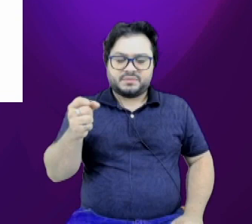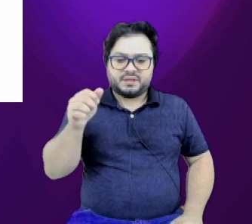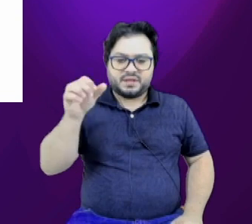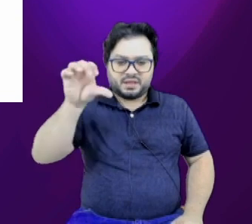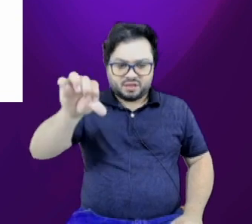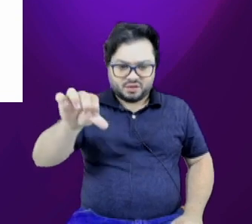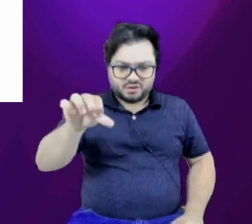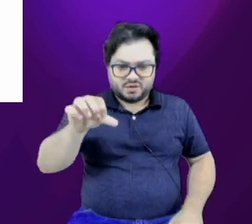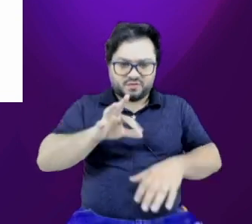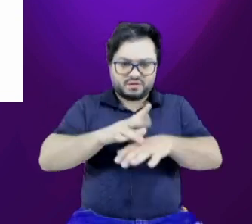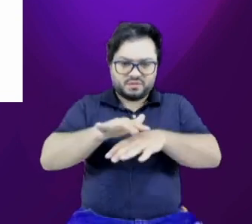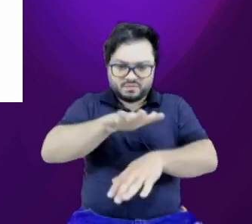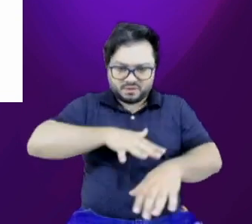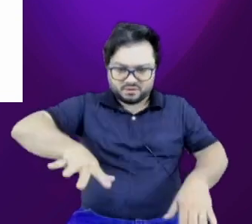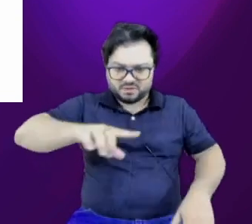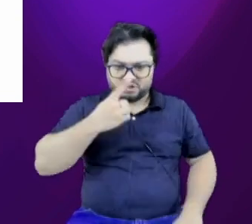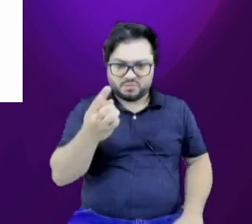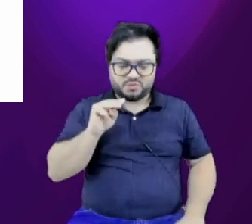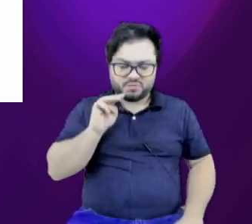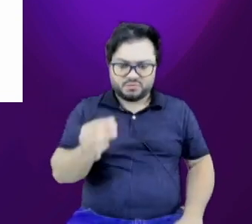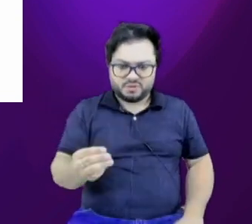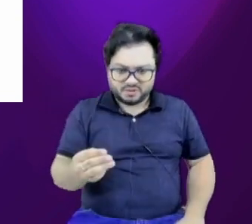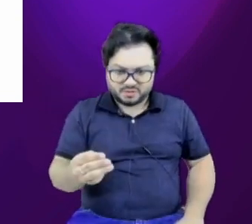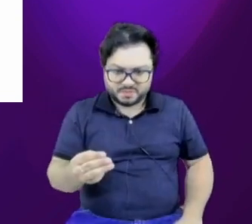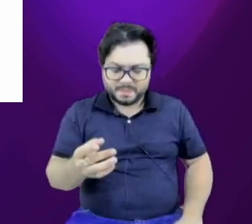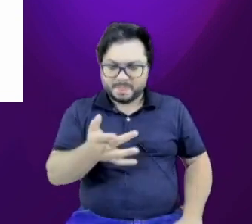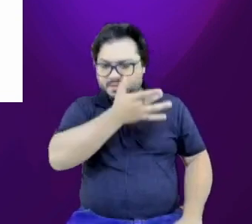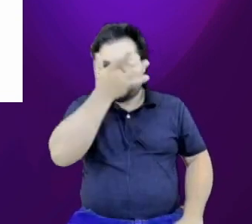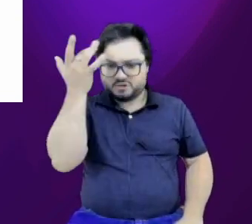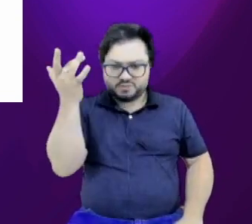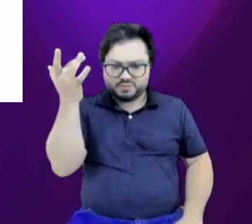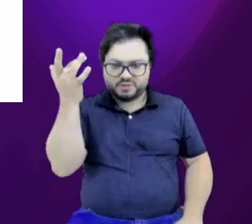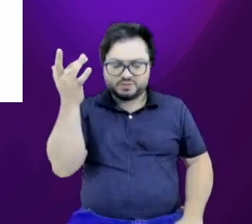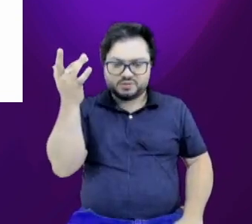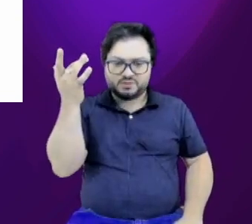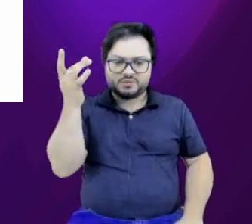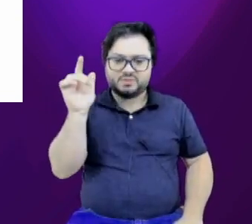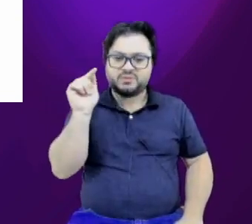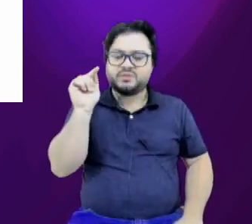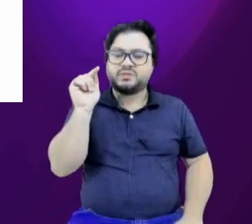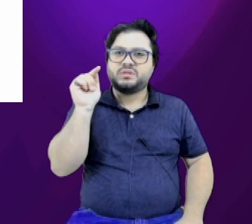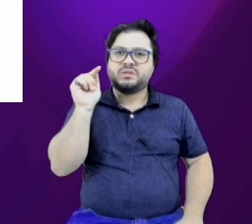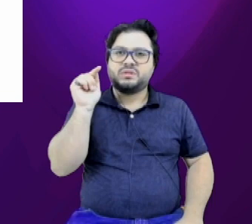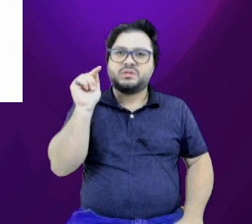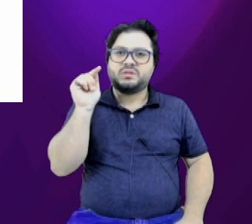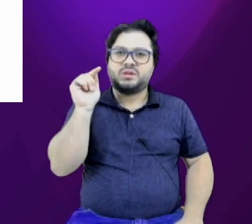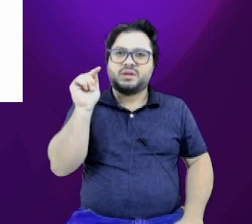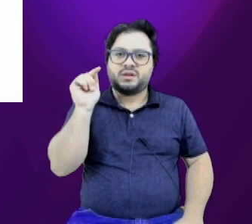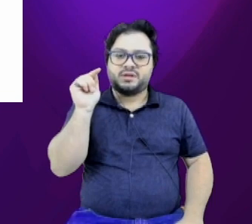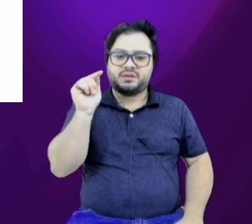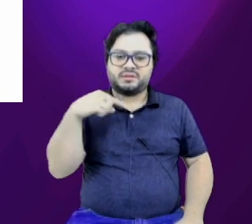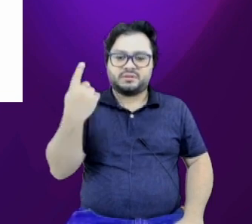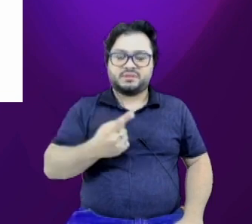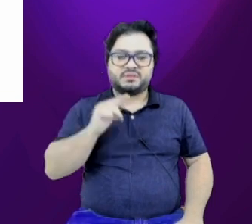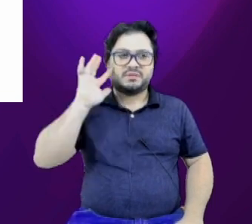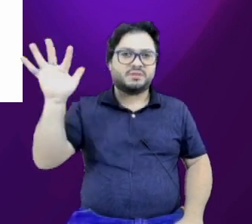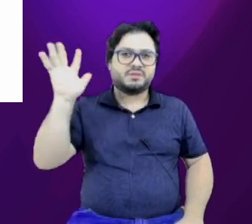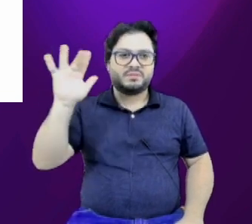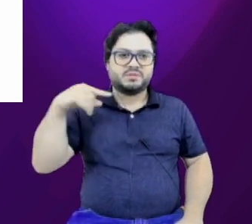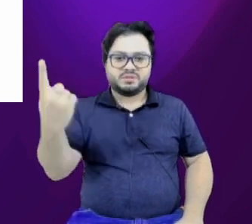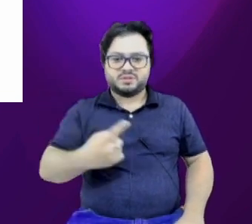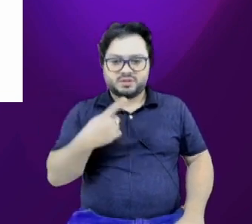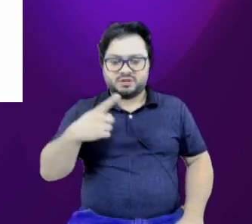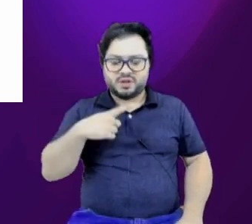né, patologistas por 1 milhão de pessoas. Quando a gente imagina que a gente teria uma necessidade